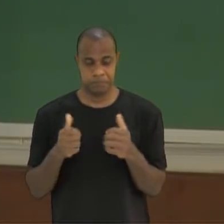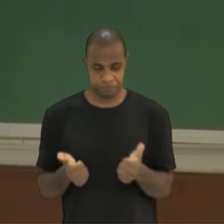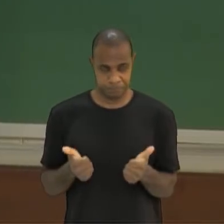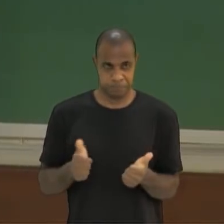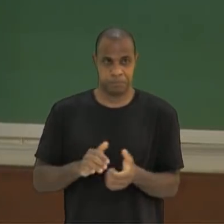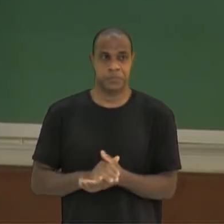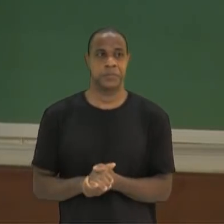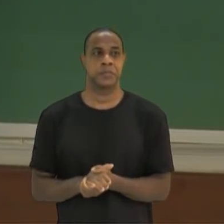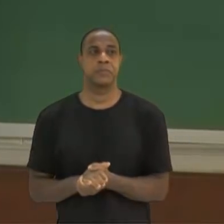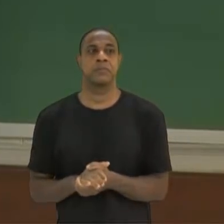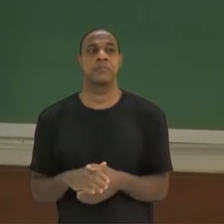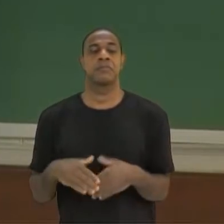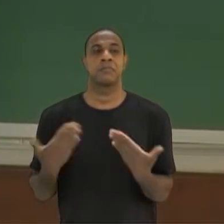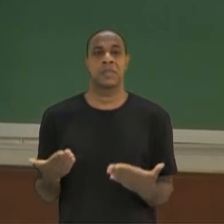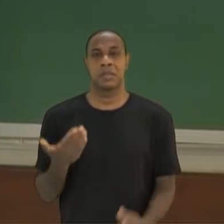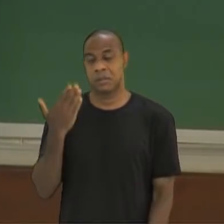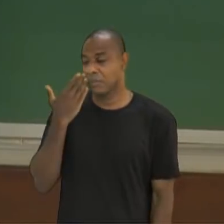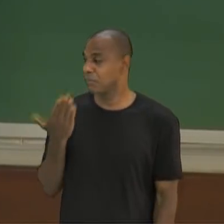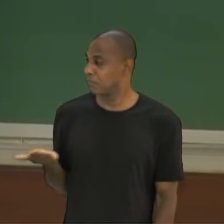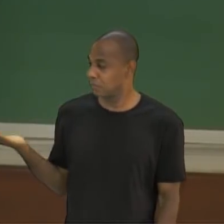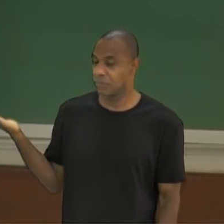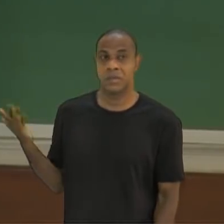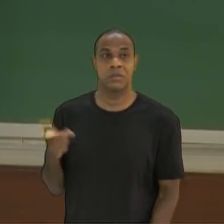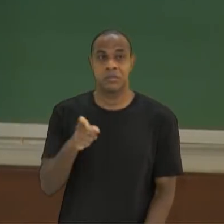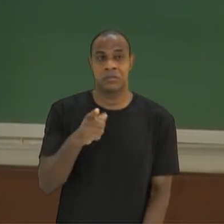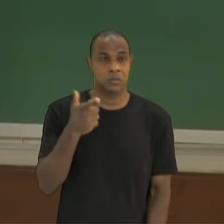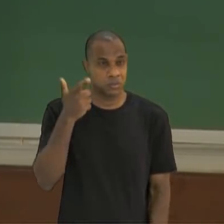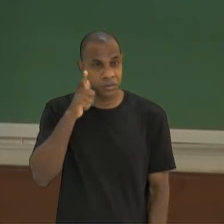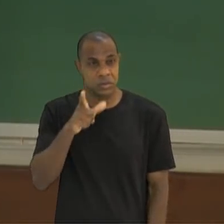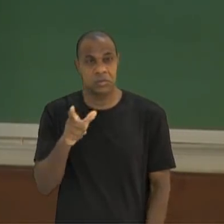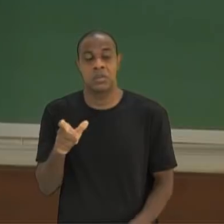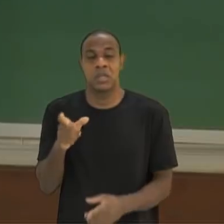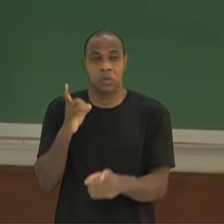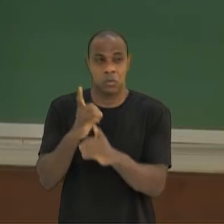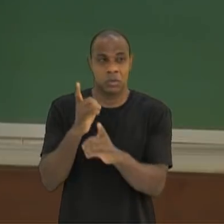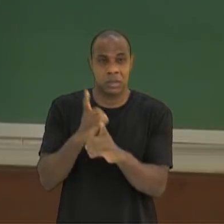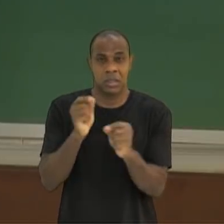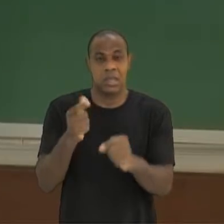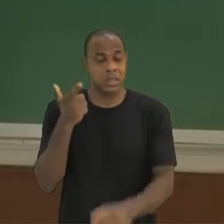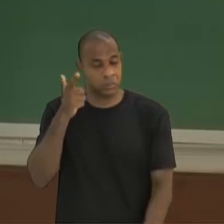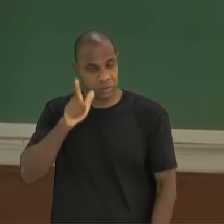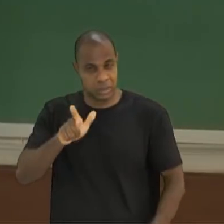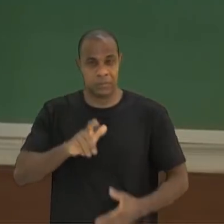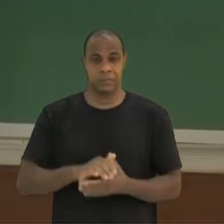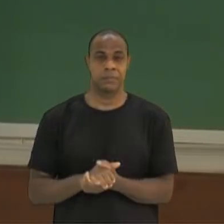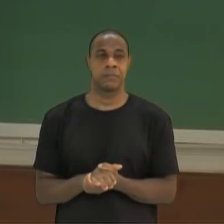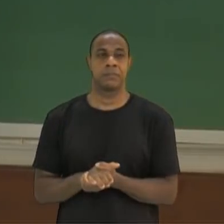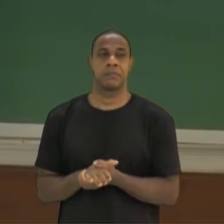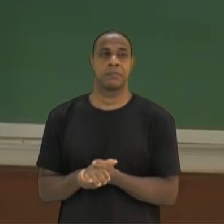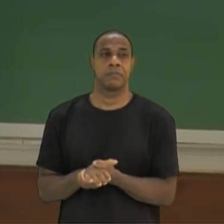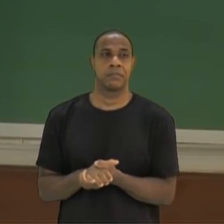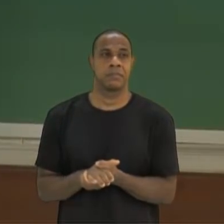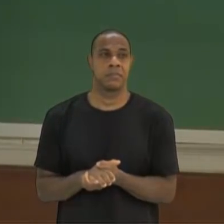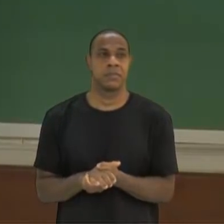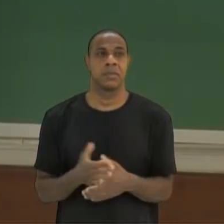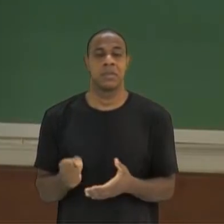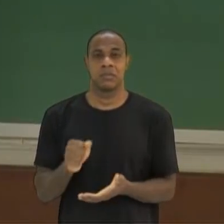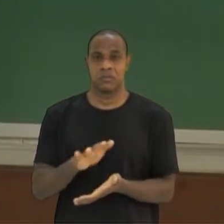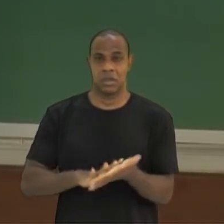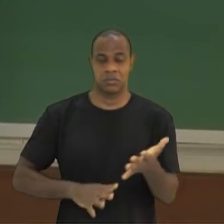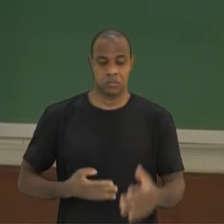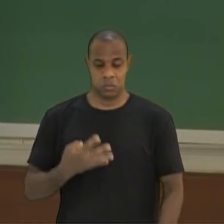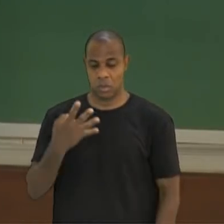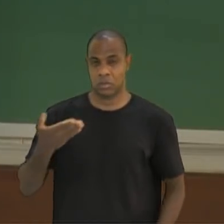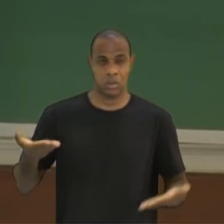com voracidade. Nesse caso, então, se vocês conseguiram localizar aqui, acertaram, né? Na atividade